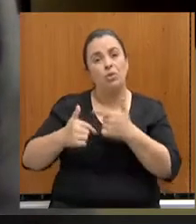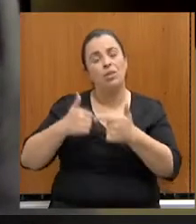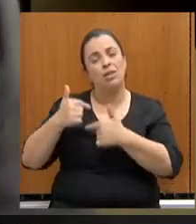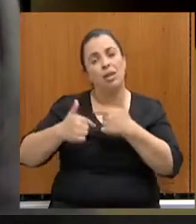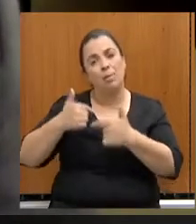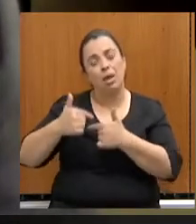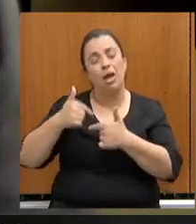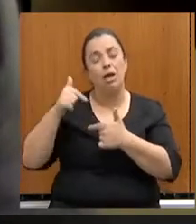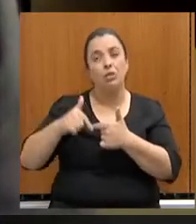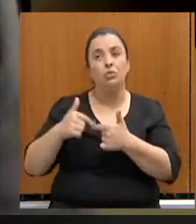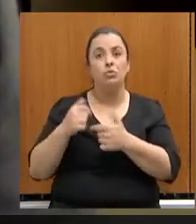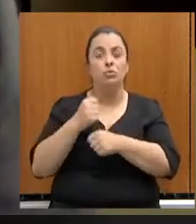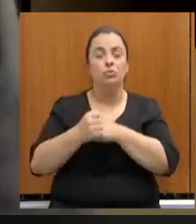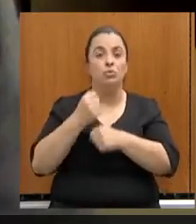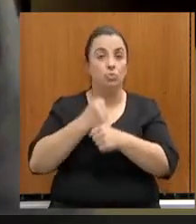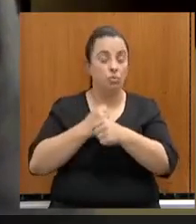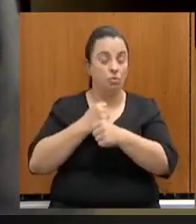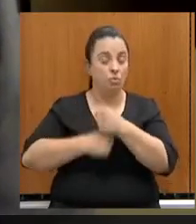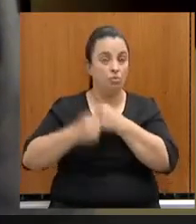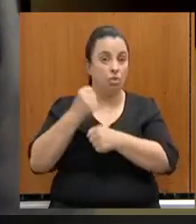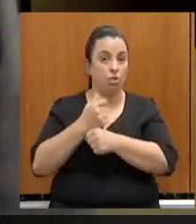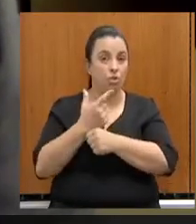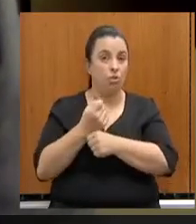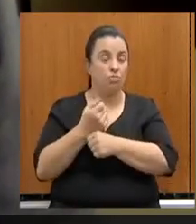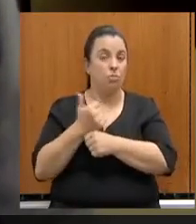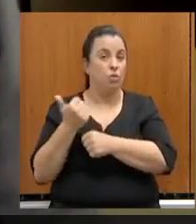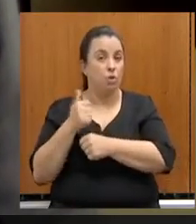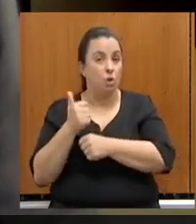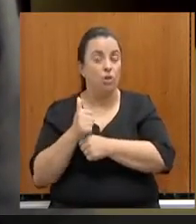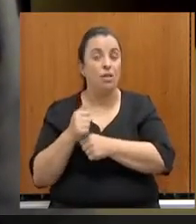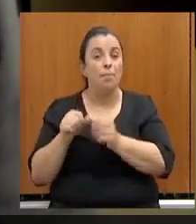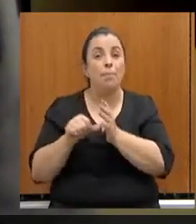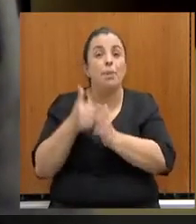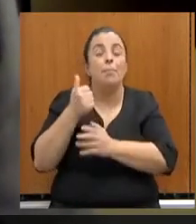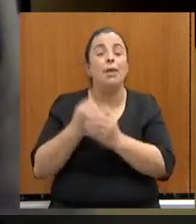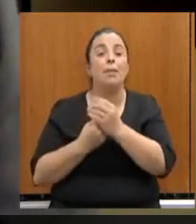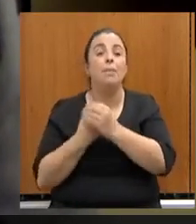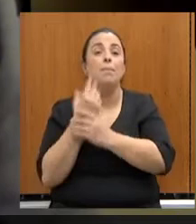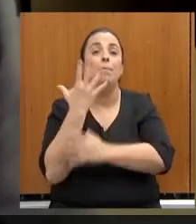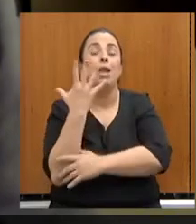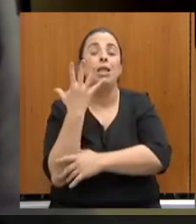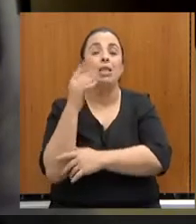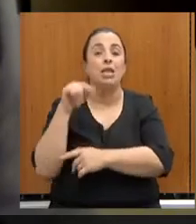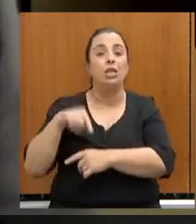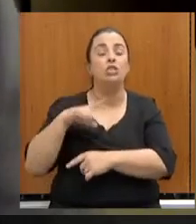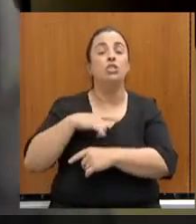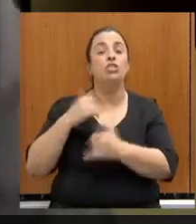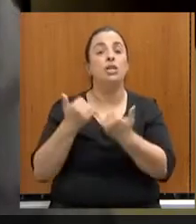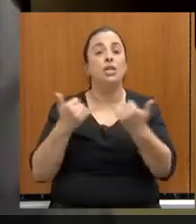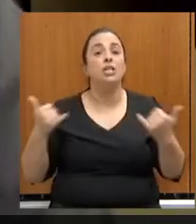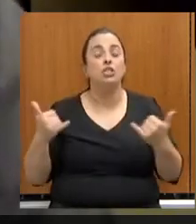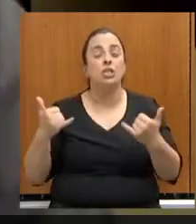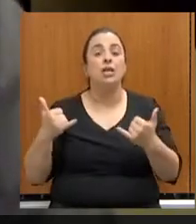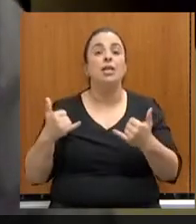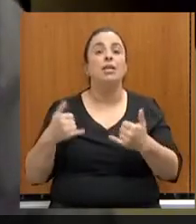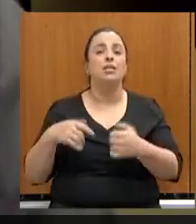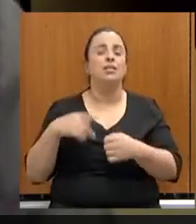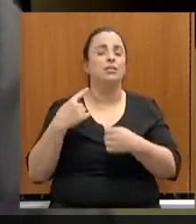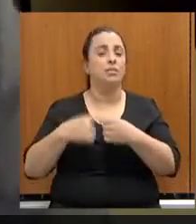quando foi a primeira planta energizada na cidade de Pirapora